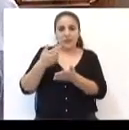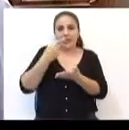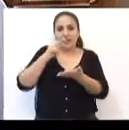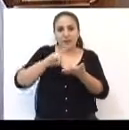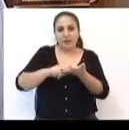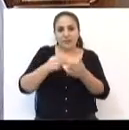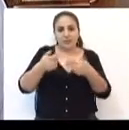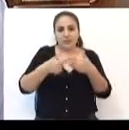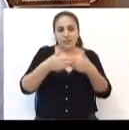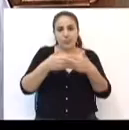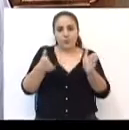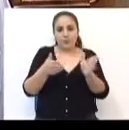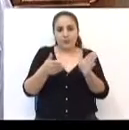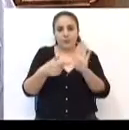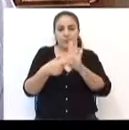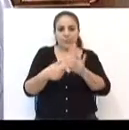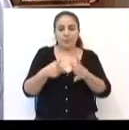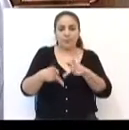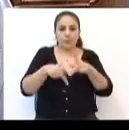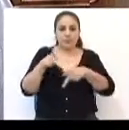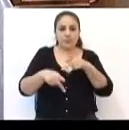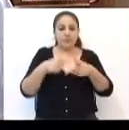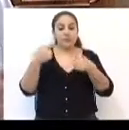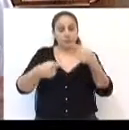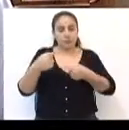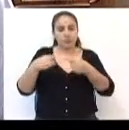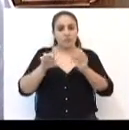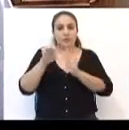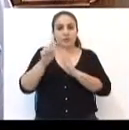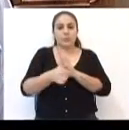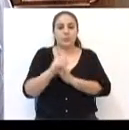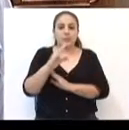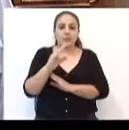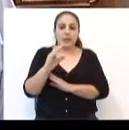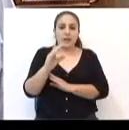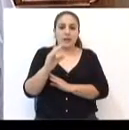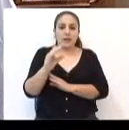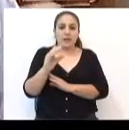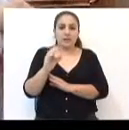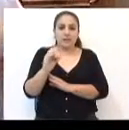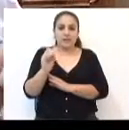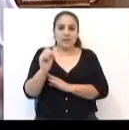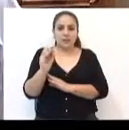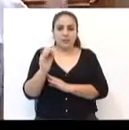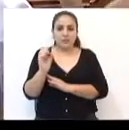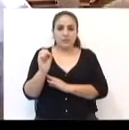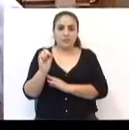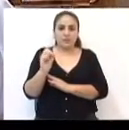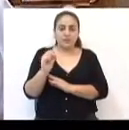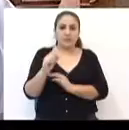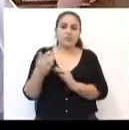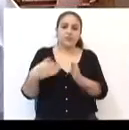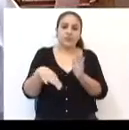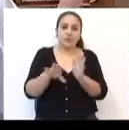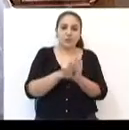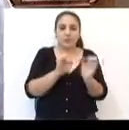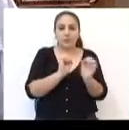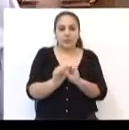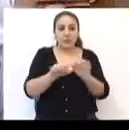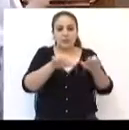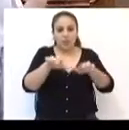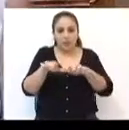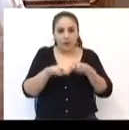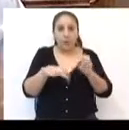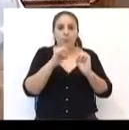população, que no dia vai ser discutida também, e depois através das SEBs, que vai fazer chegar em todos os poderes, tanto o poder